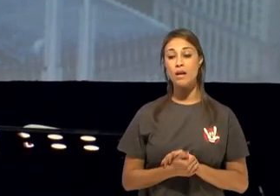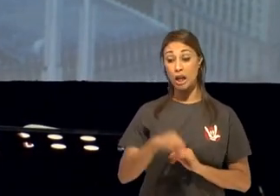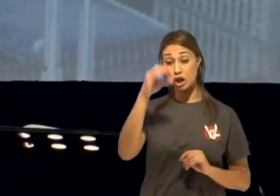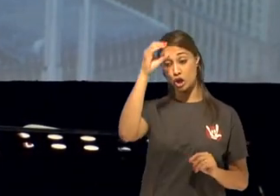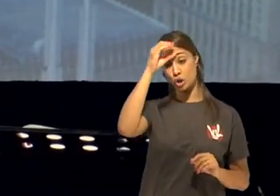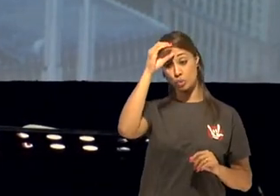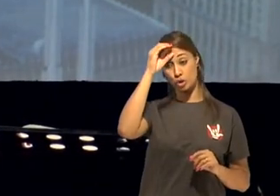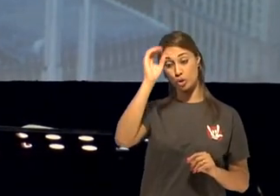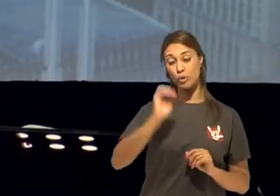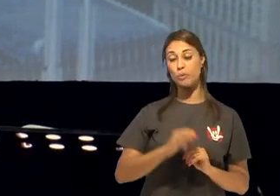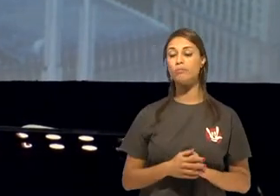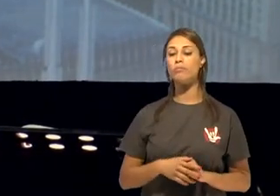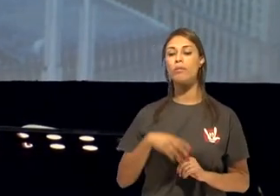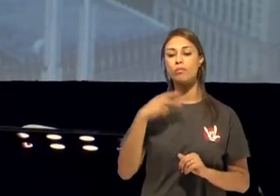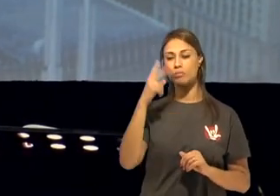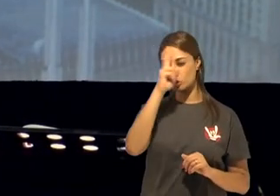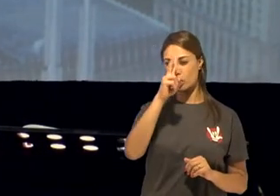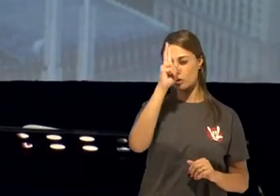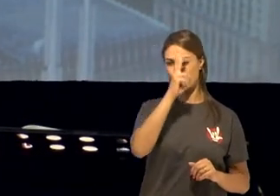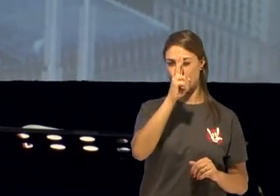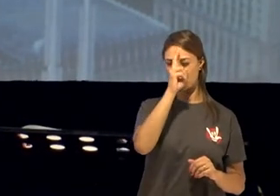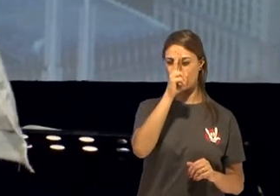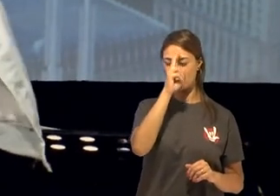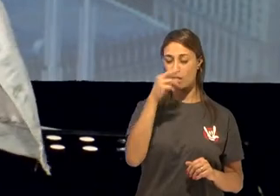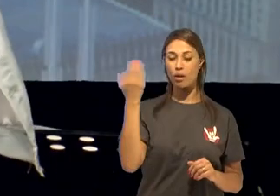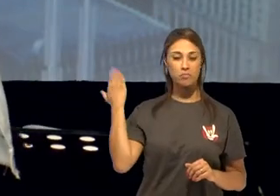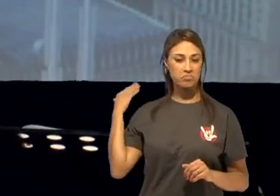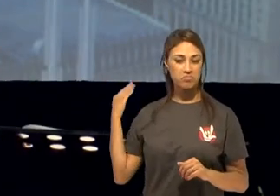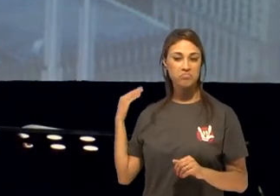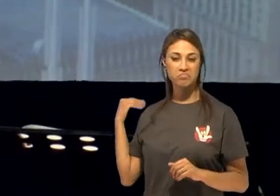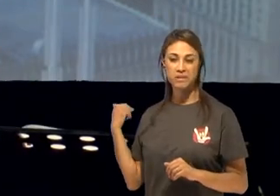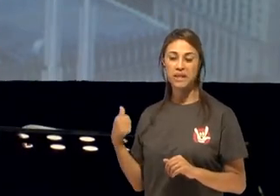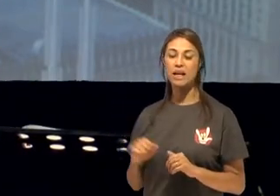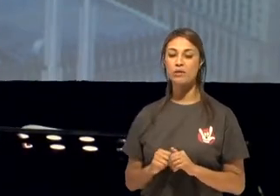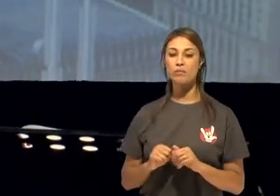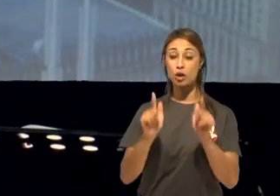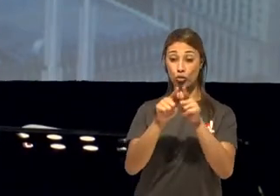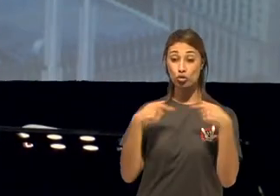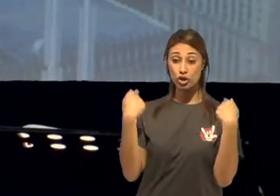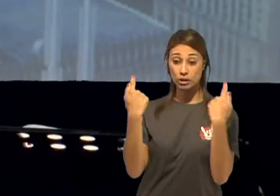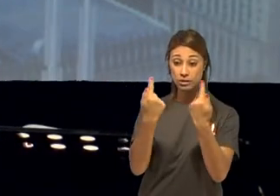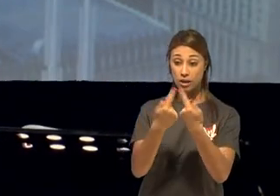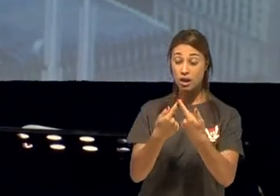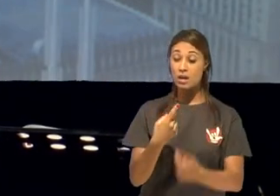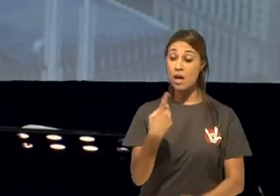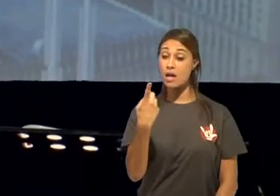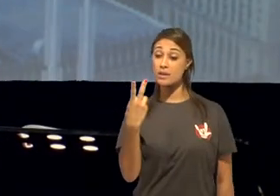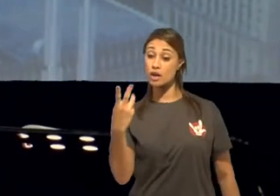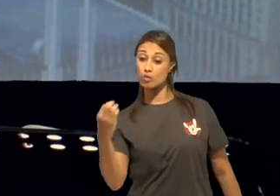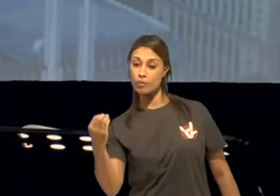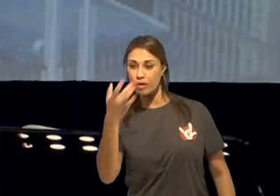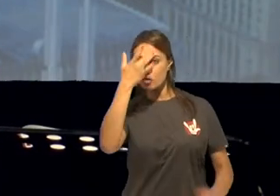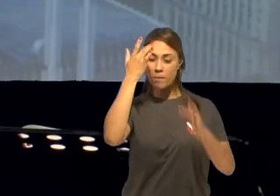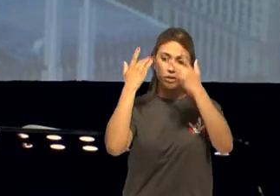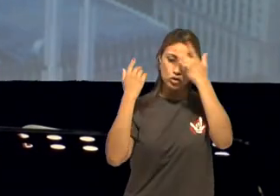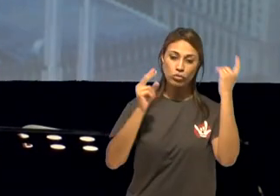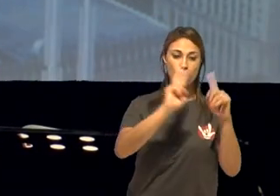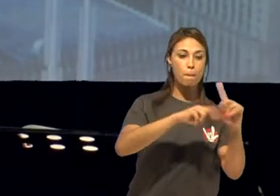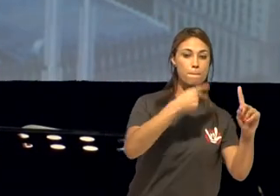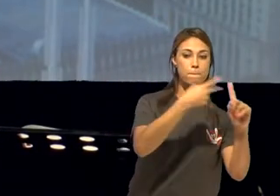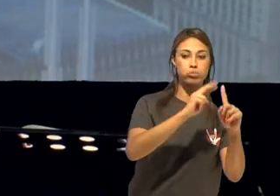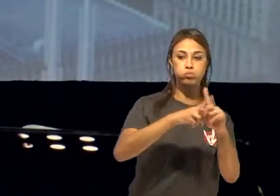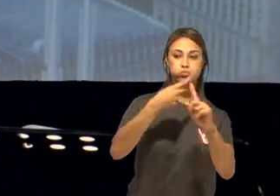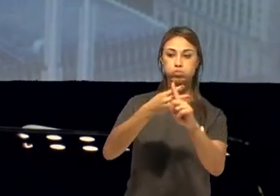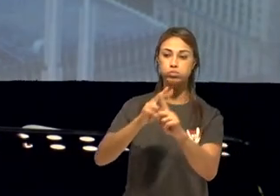passado. Como que a célula, pum, 120 pessoas, aí multiplicou para o meu tio Pedrinho, pum, em pouco tempo